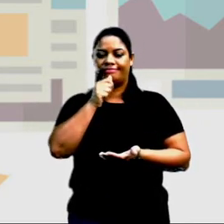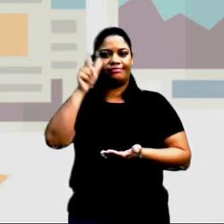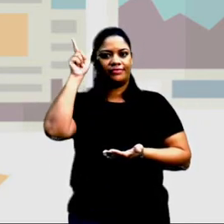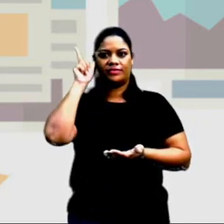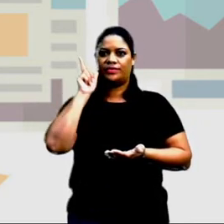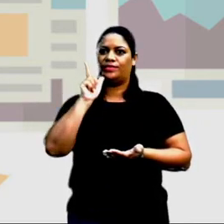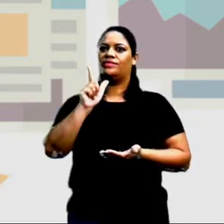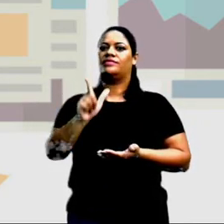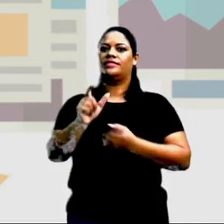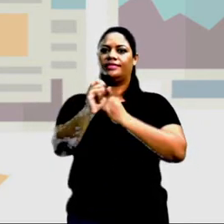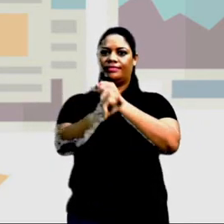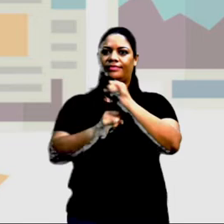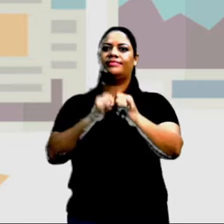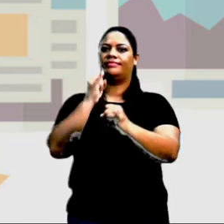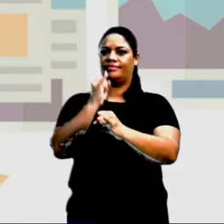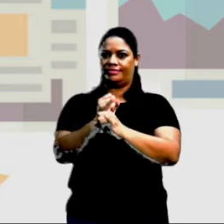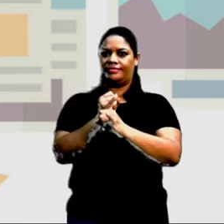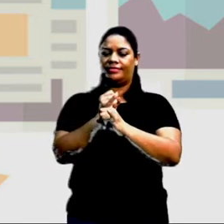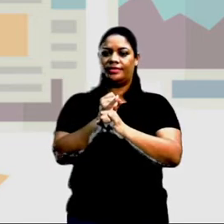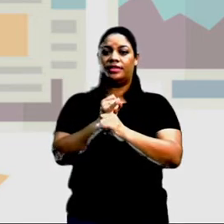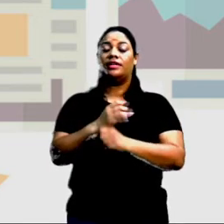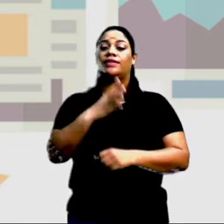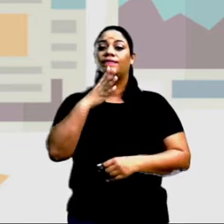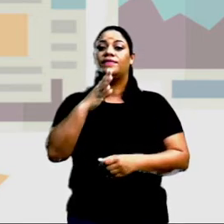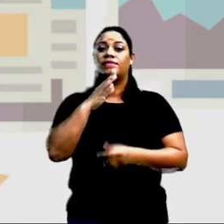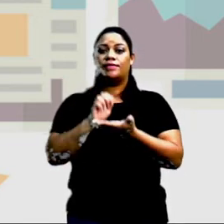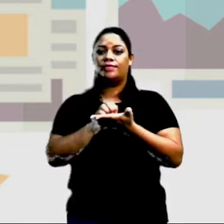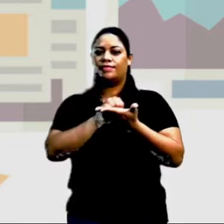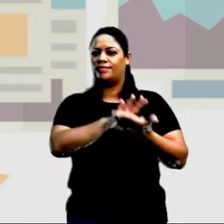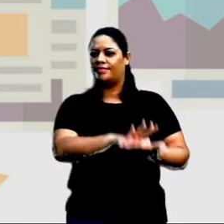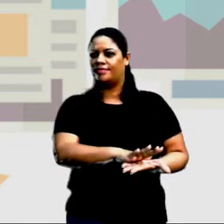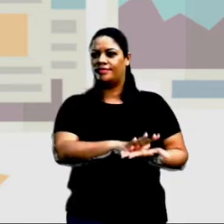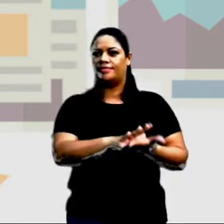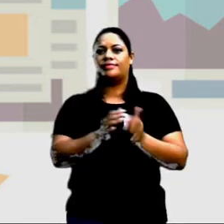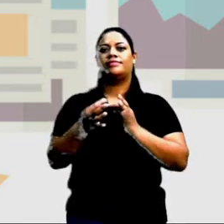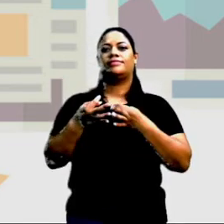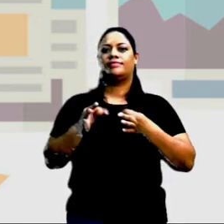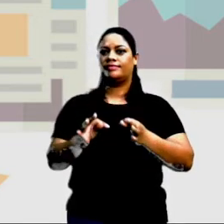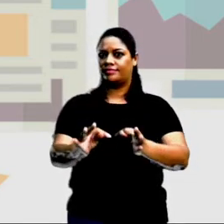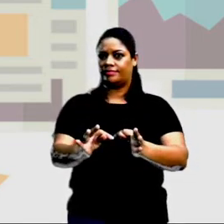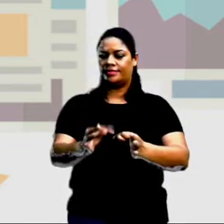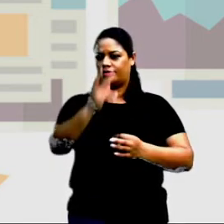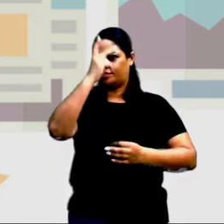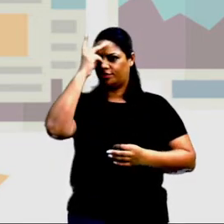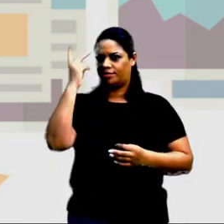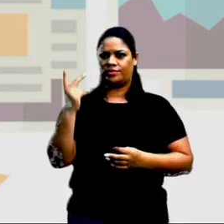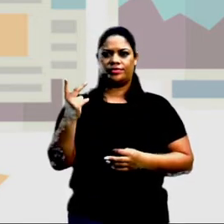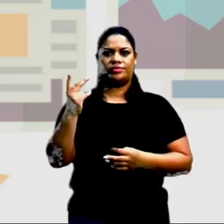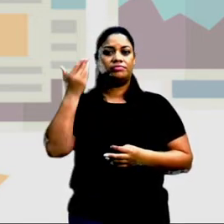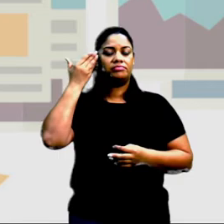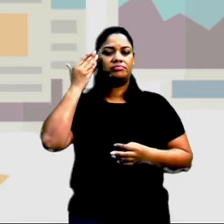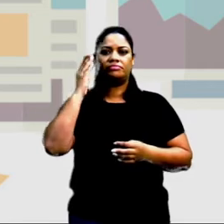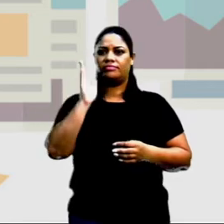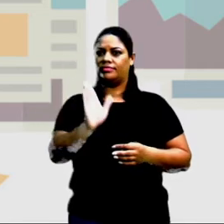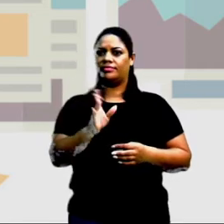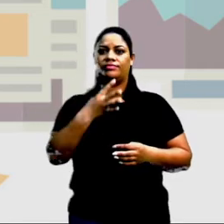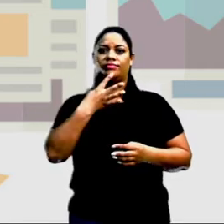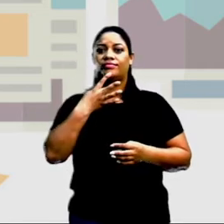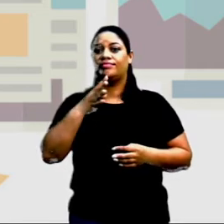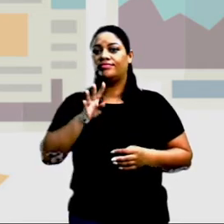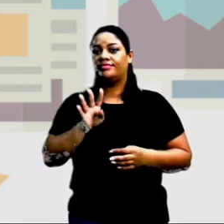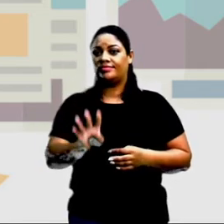internet. Isso é conhecido como exclusão digital. As pessoas não têm acesso a esse monte de